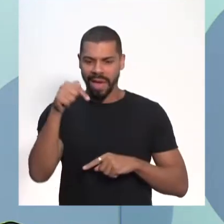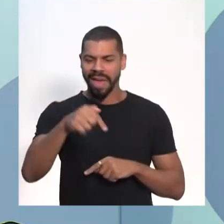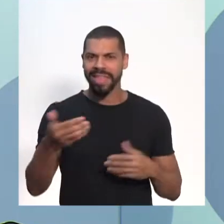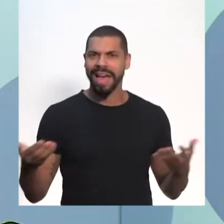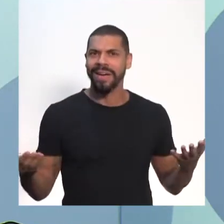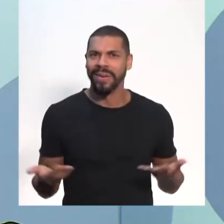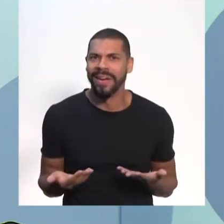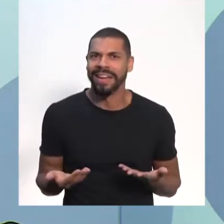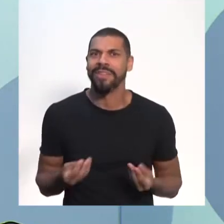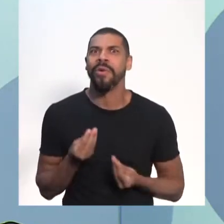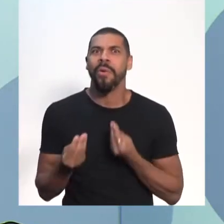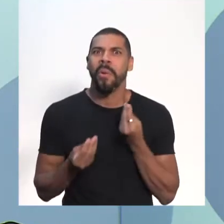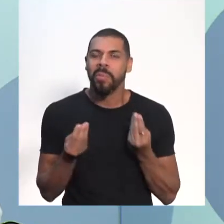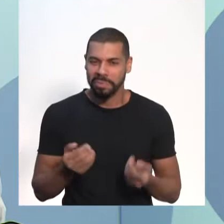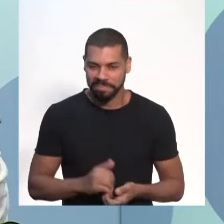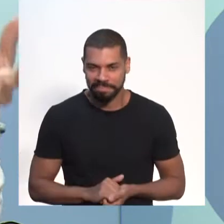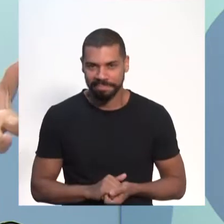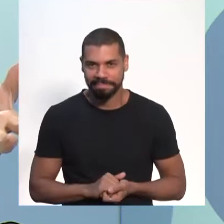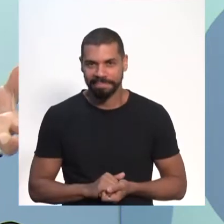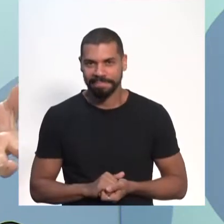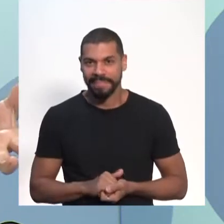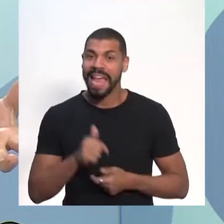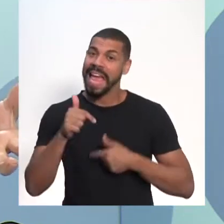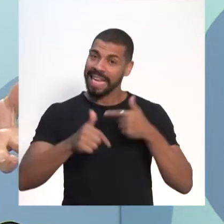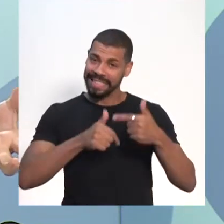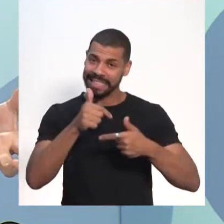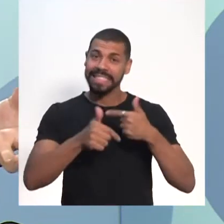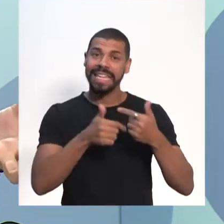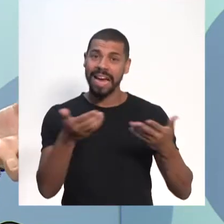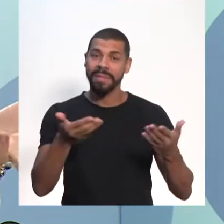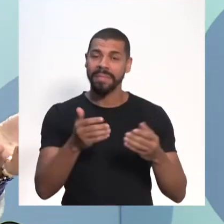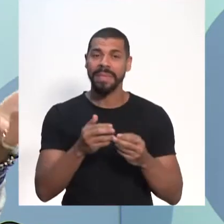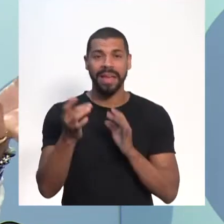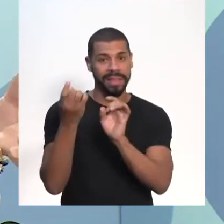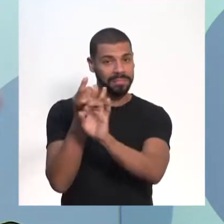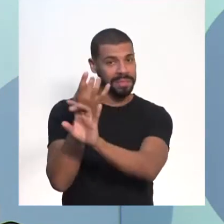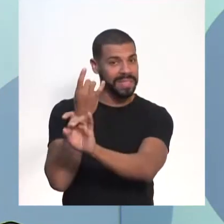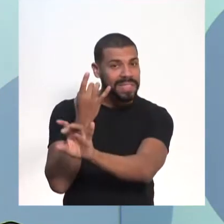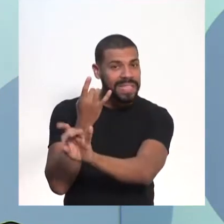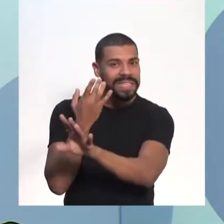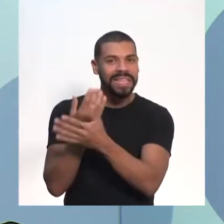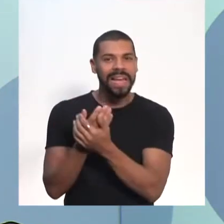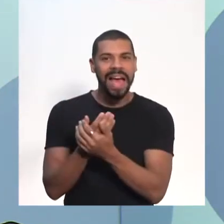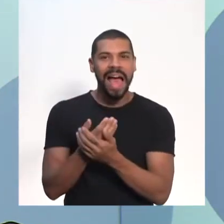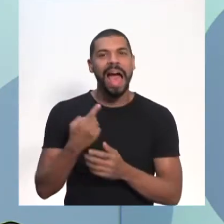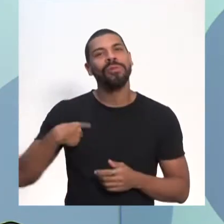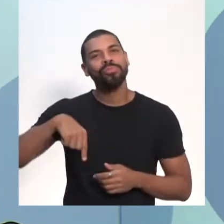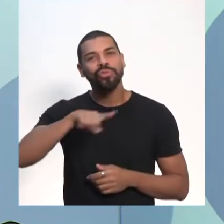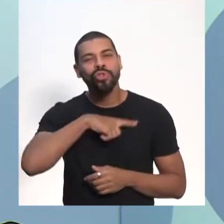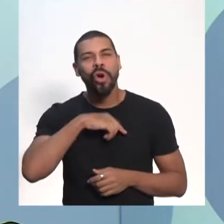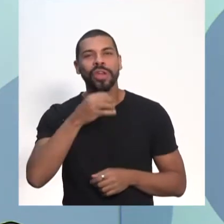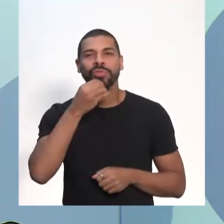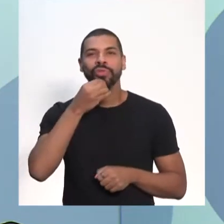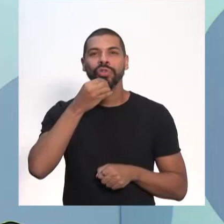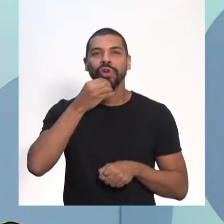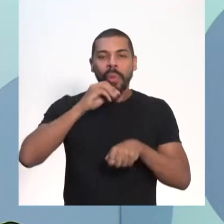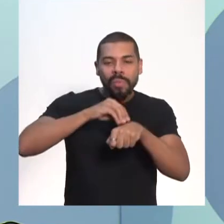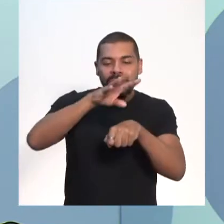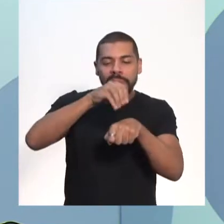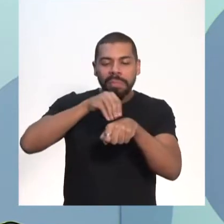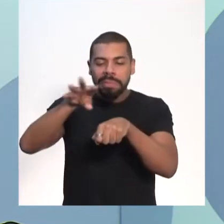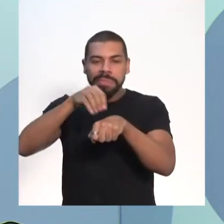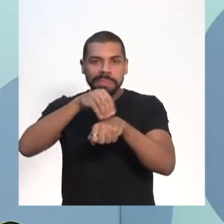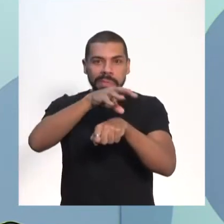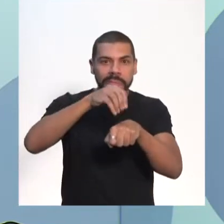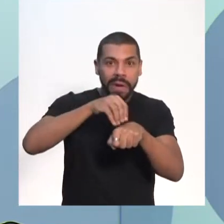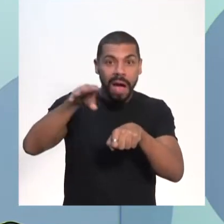atividade para que seja feita de maneira remota. Né? Até a gente colocou algumas sugestões ali de questões.